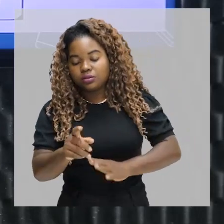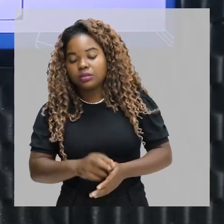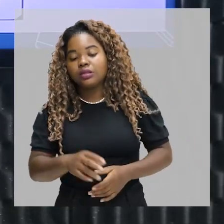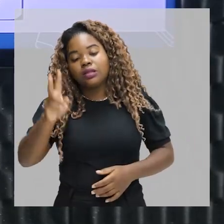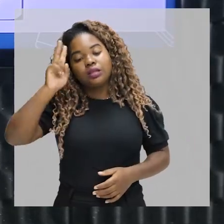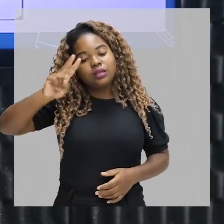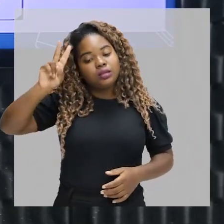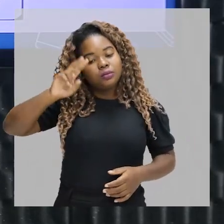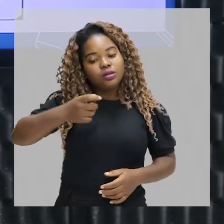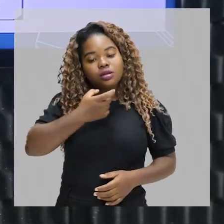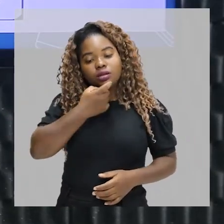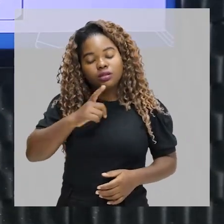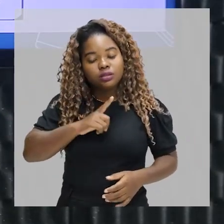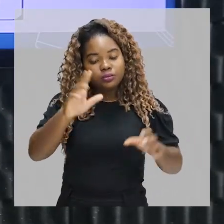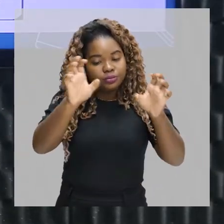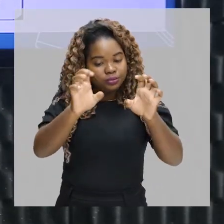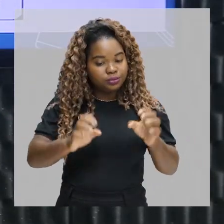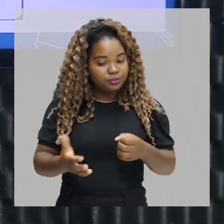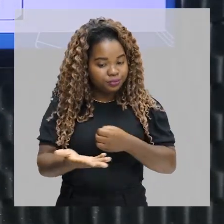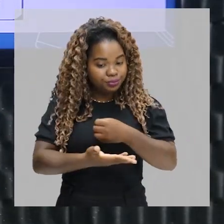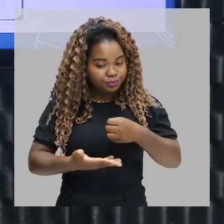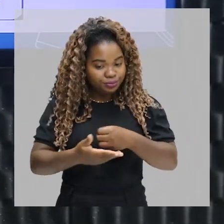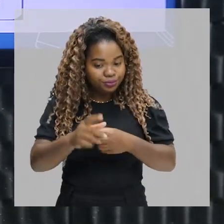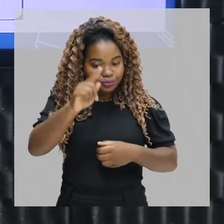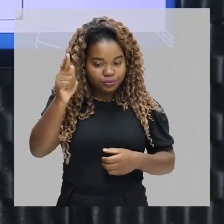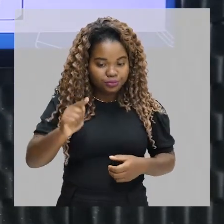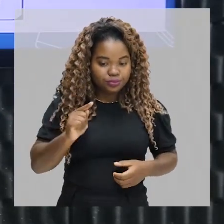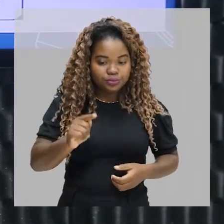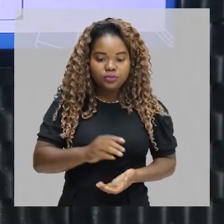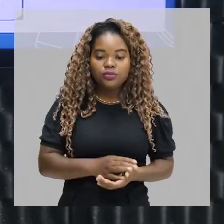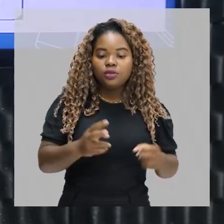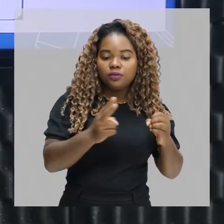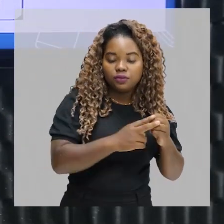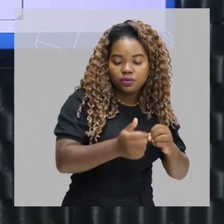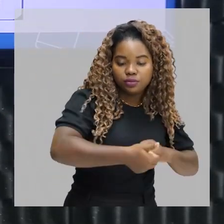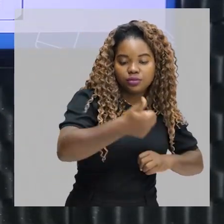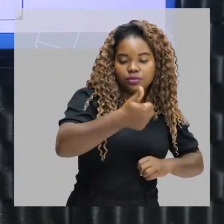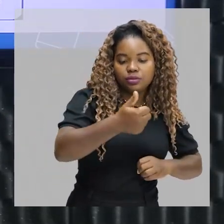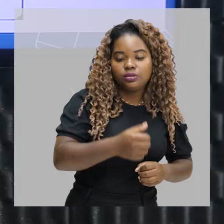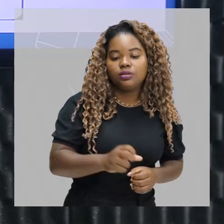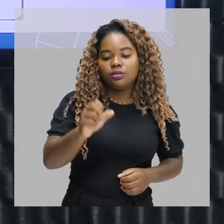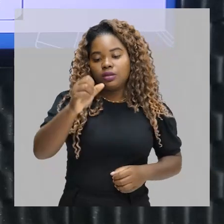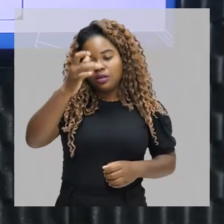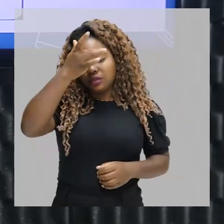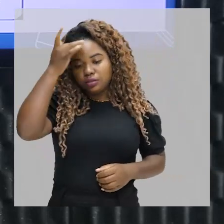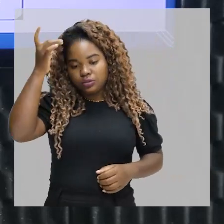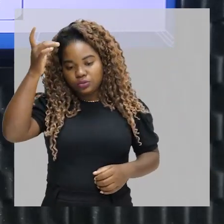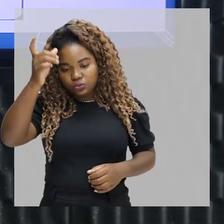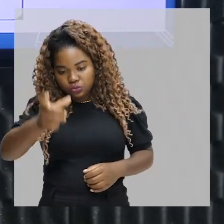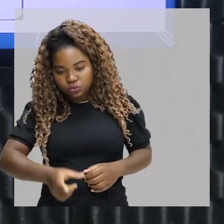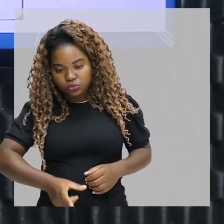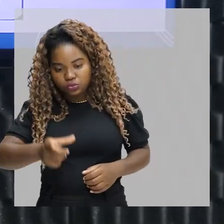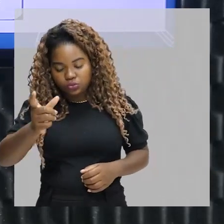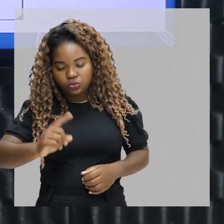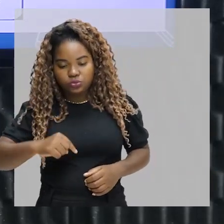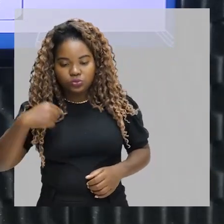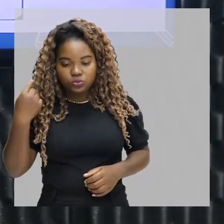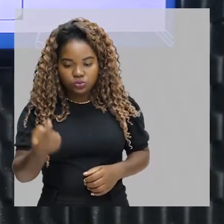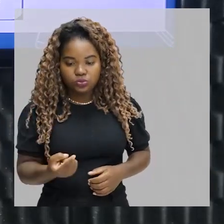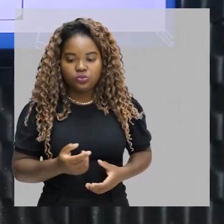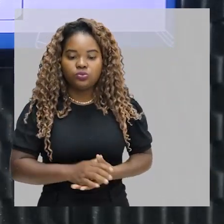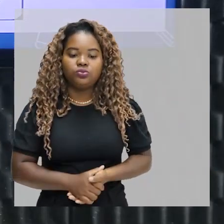uma estrutura básica de interrogações. Verbo vem primeiro, sujeito vem depois. Quando você tem um